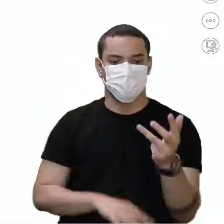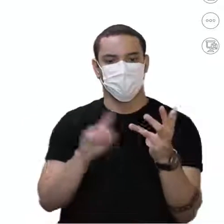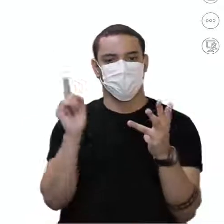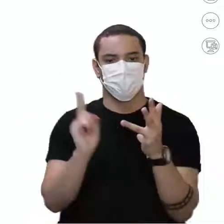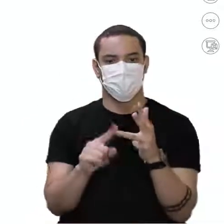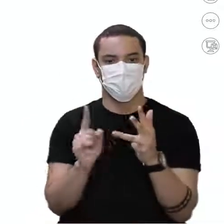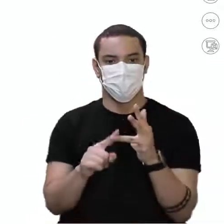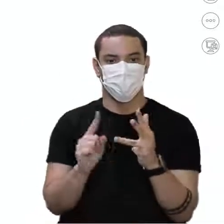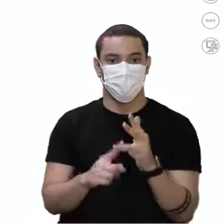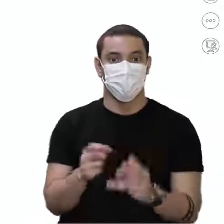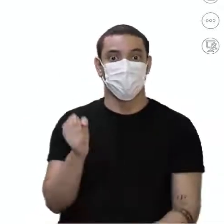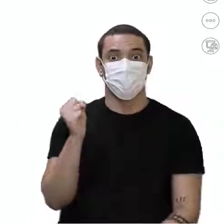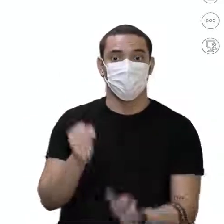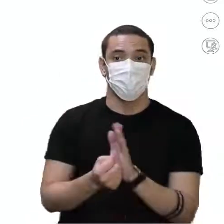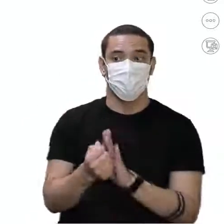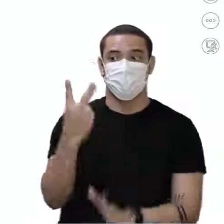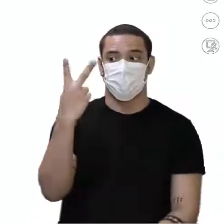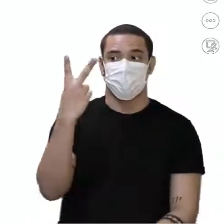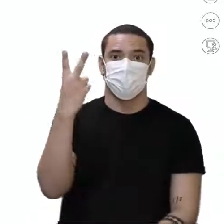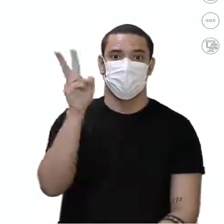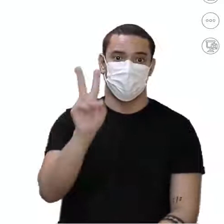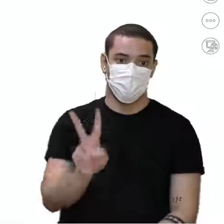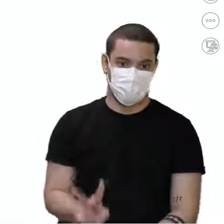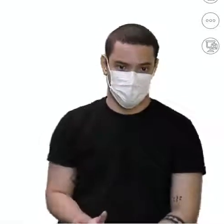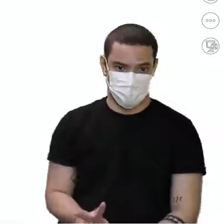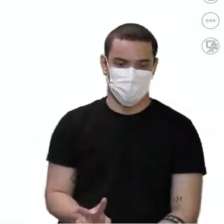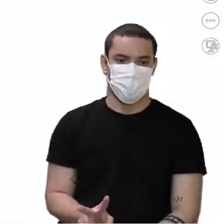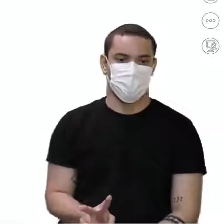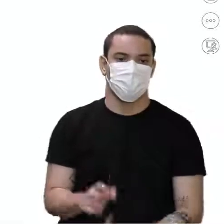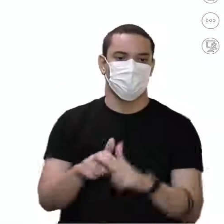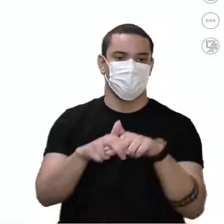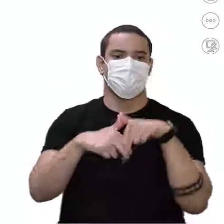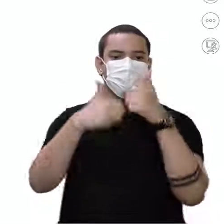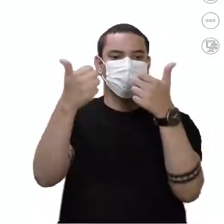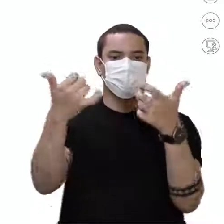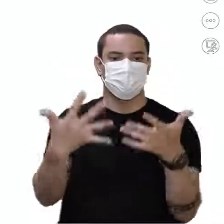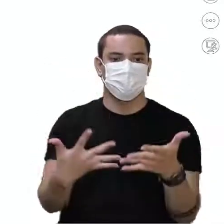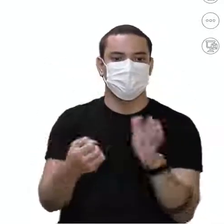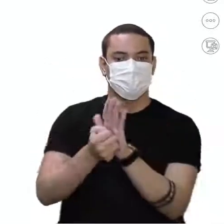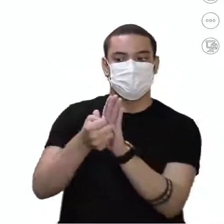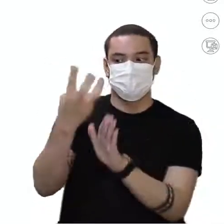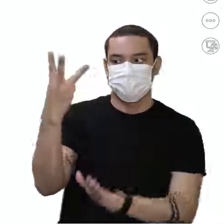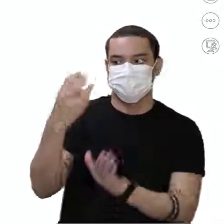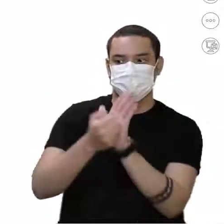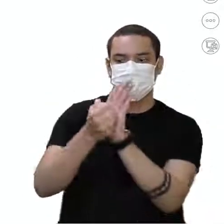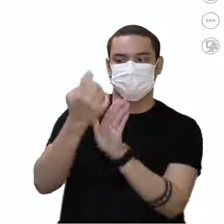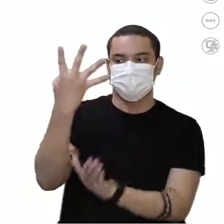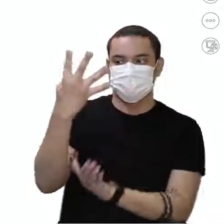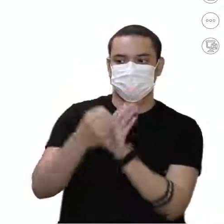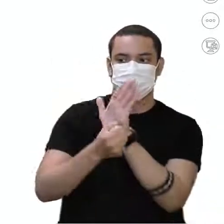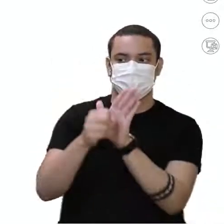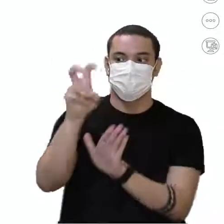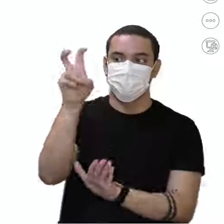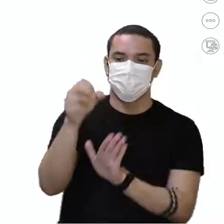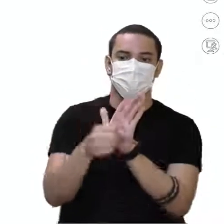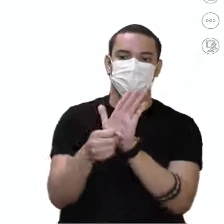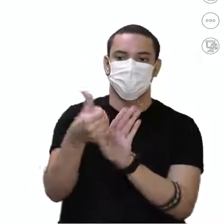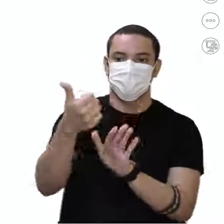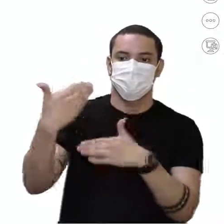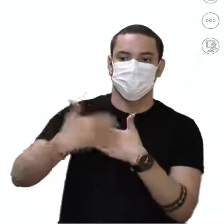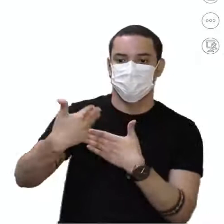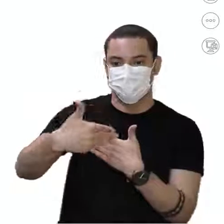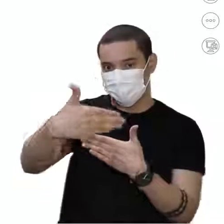Twice, que significa duas vezes. Aí quando você quer falar 3, 4, 5, 6 e assim